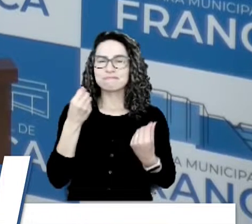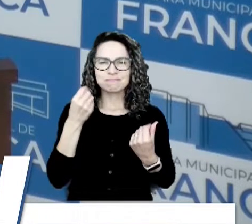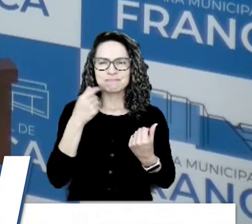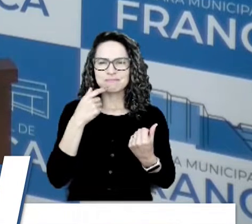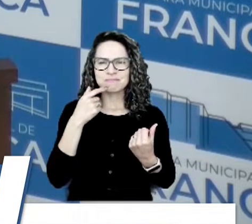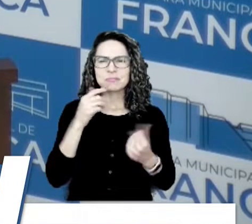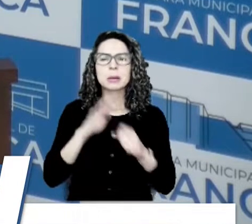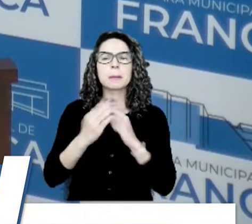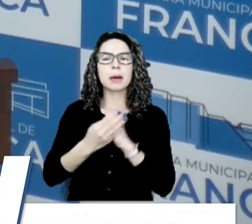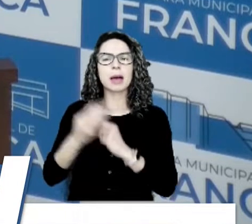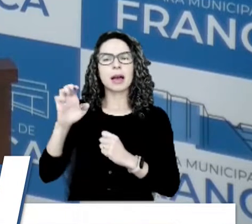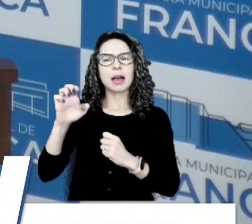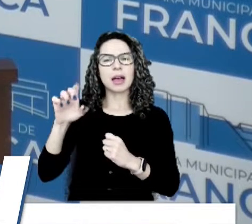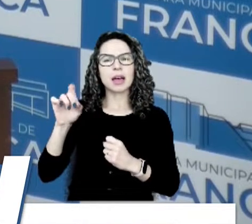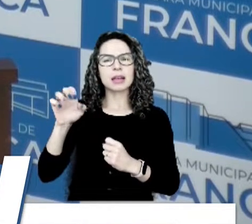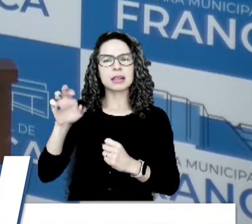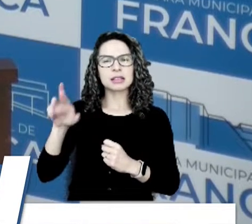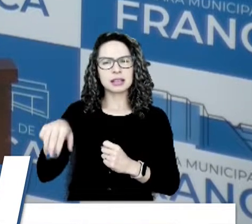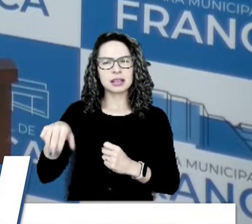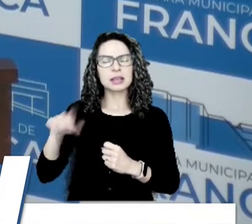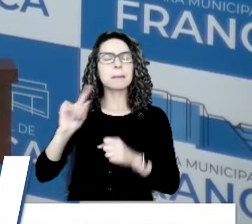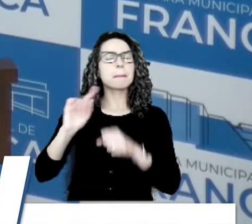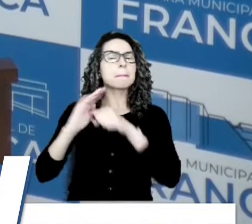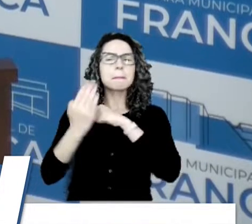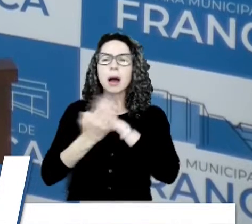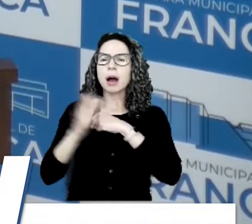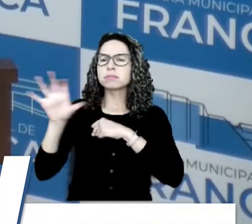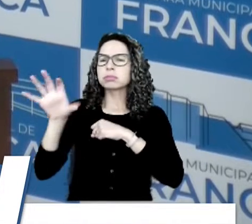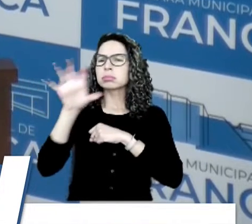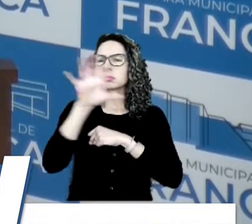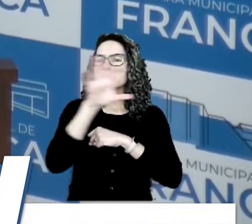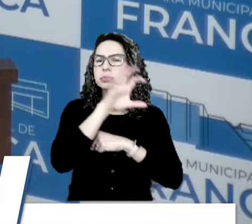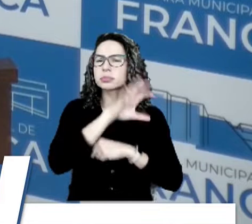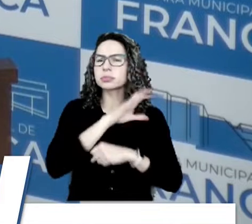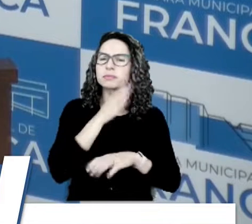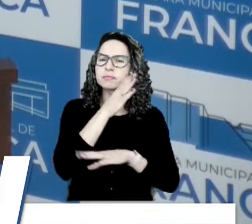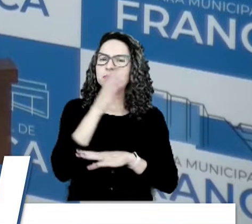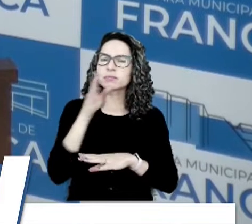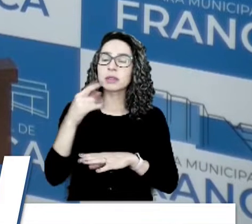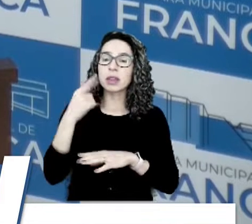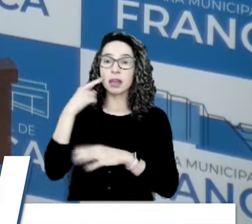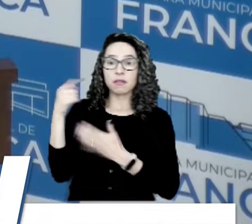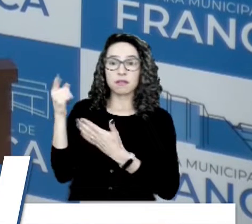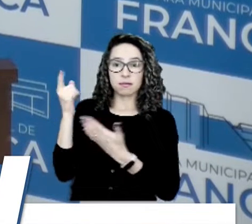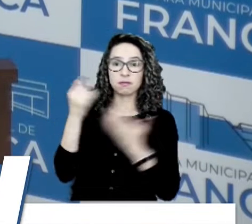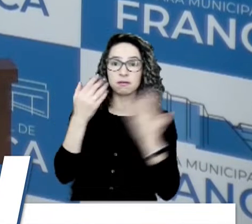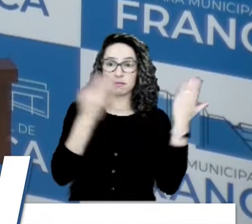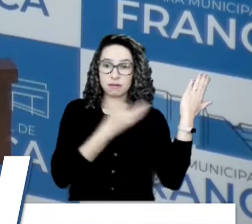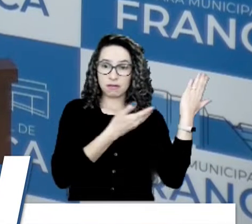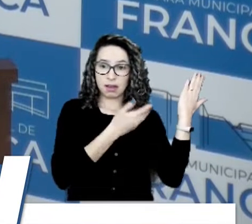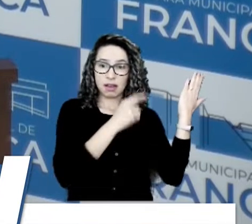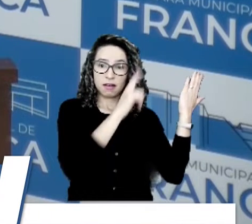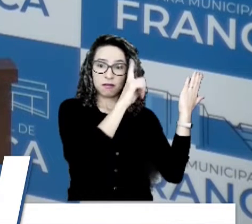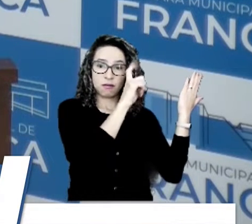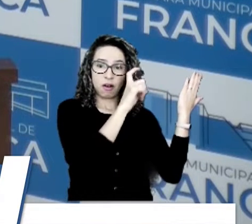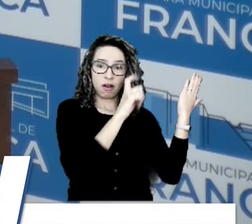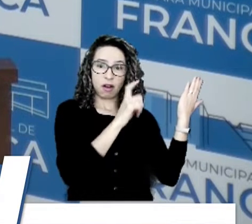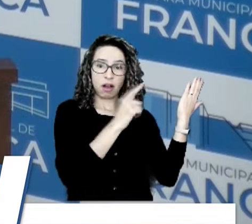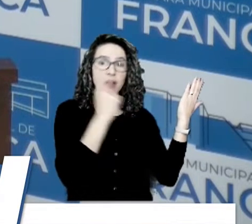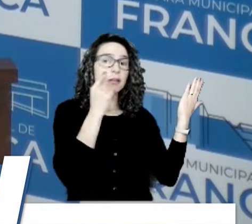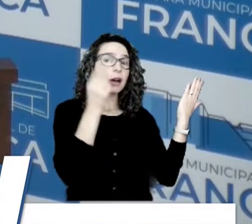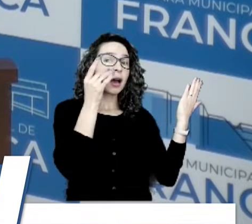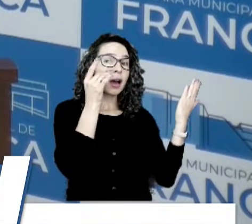Jardim do Éden, nós tivemos em vários bairros, inclusive nessas fotos aí nós vamos verificar algumas presenças que nós tivemos